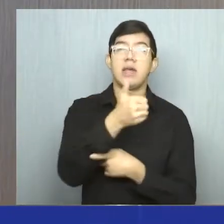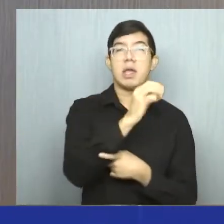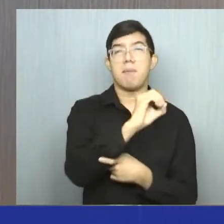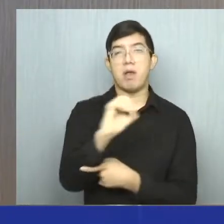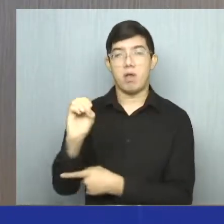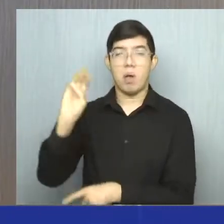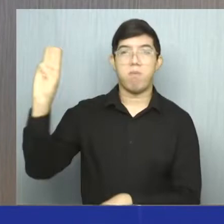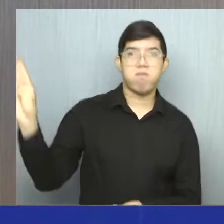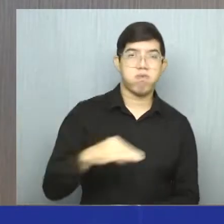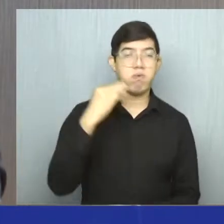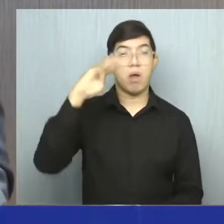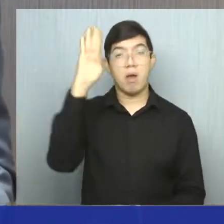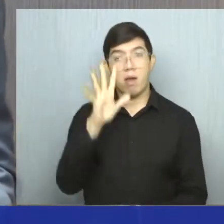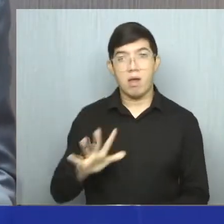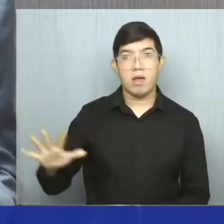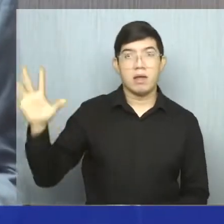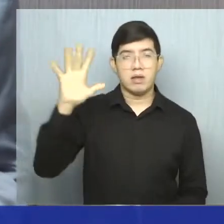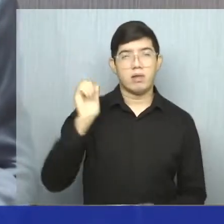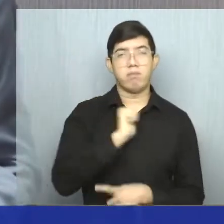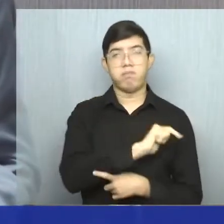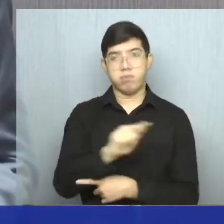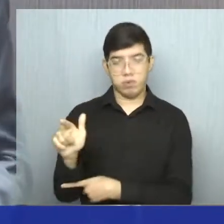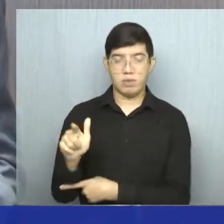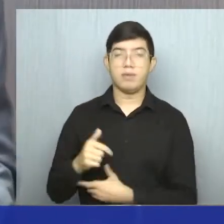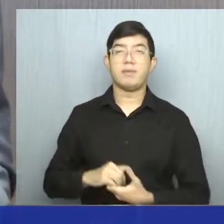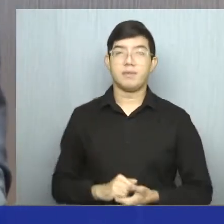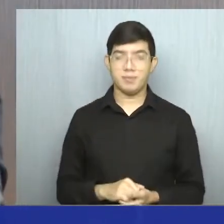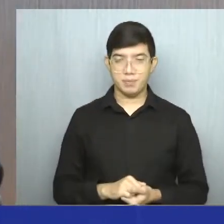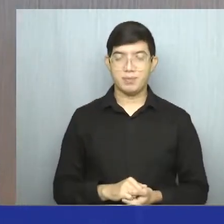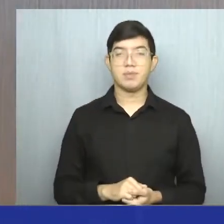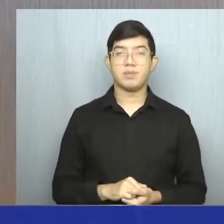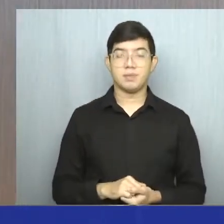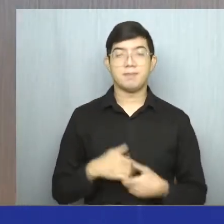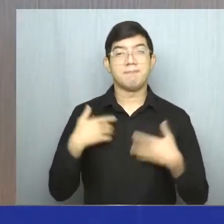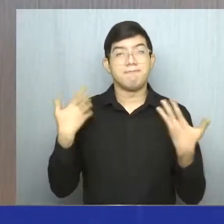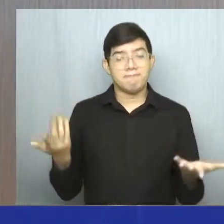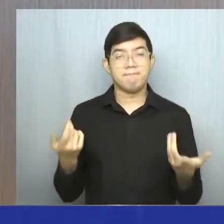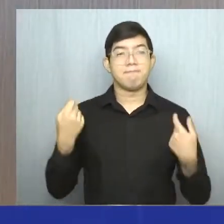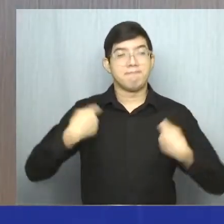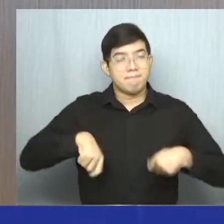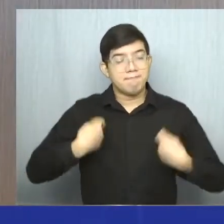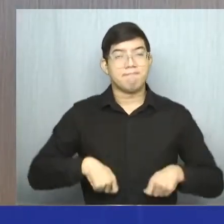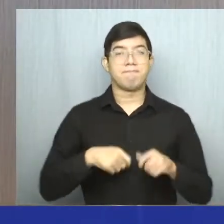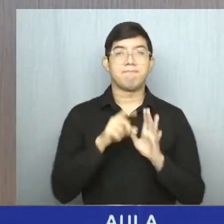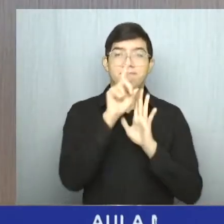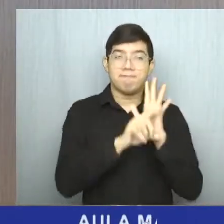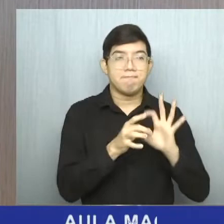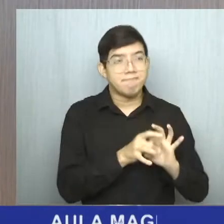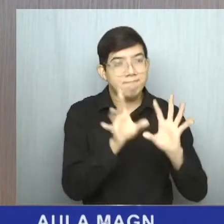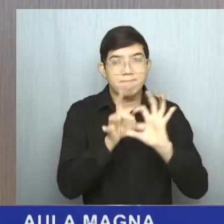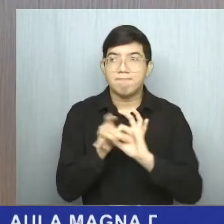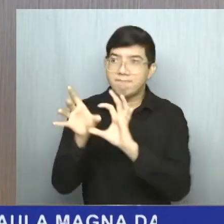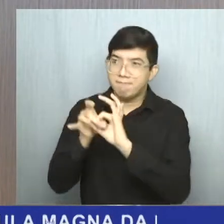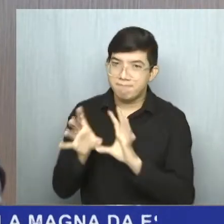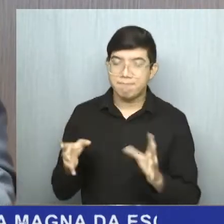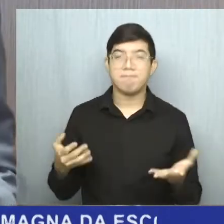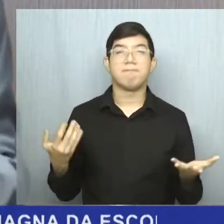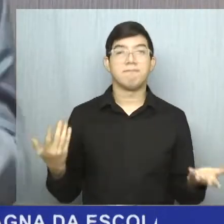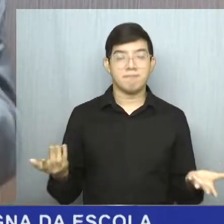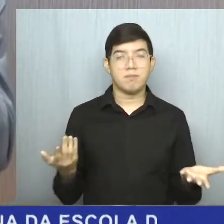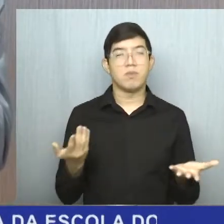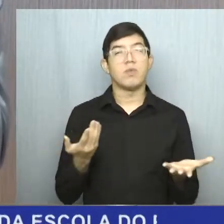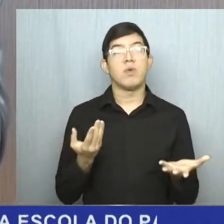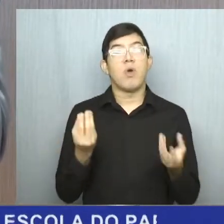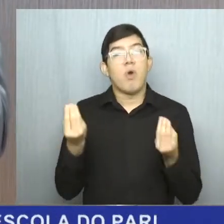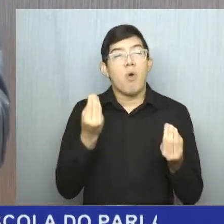média. E esse papel é a etapa nova. Aprofundar a democracia, aprofundar a vinculação do parlamento,